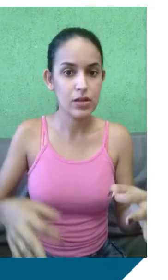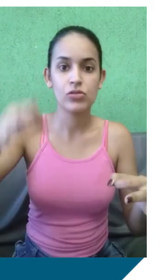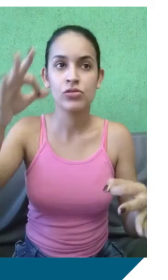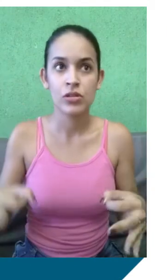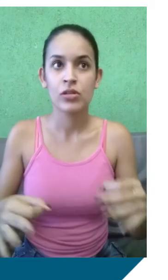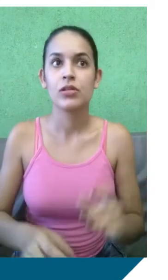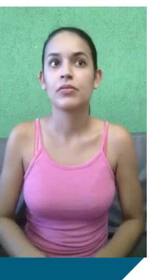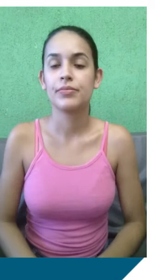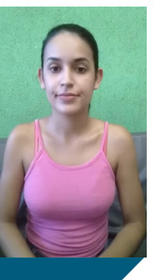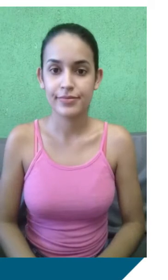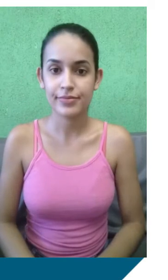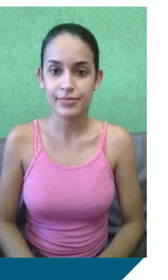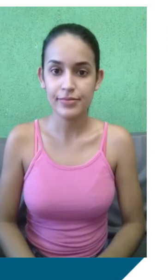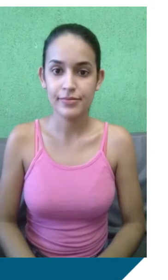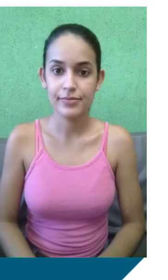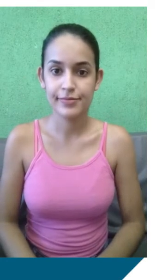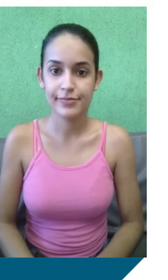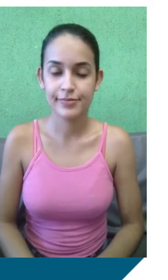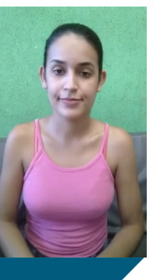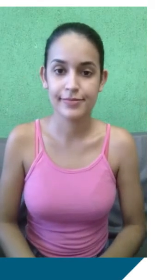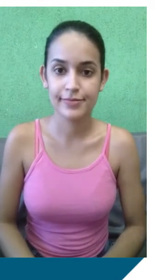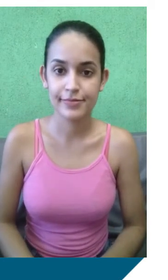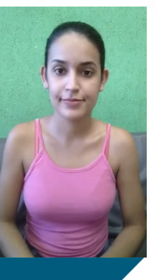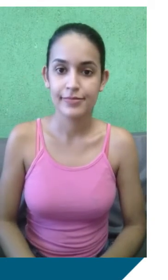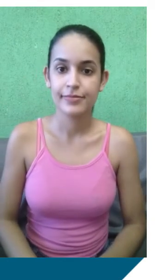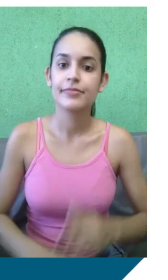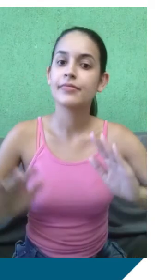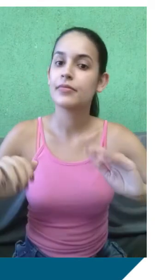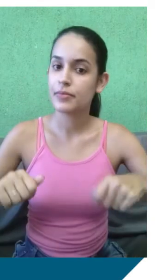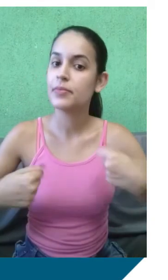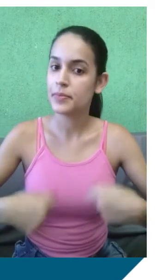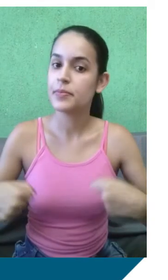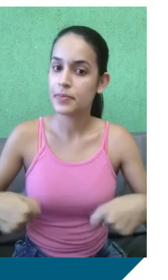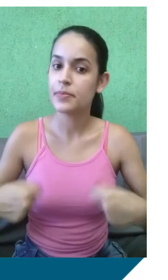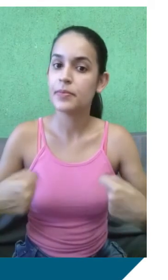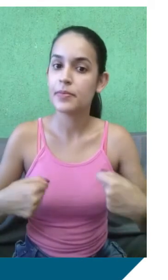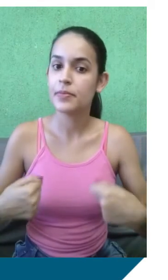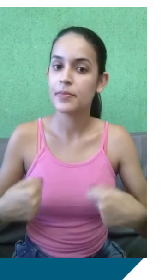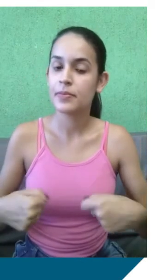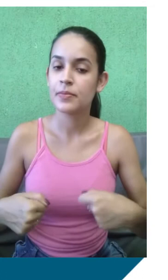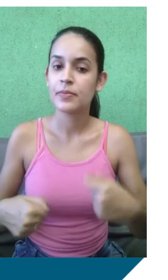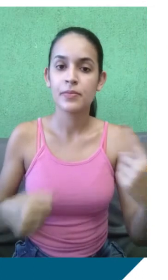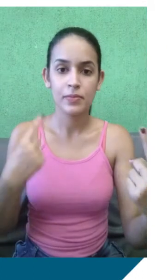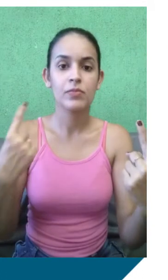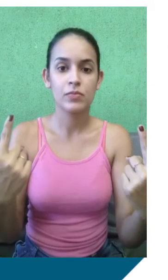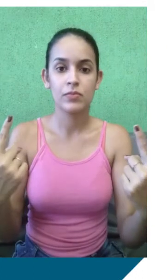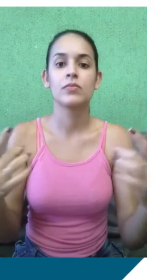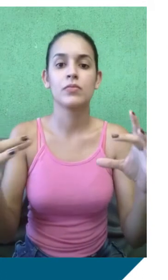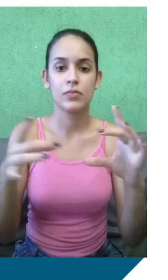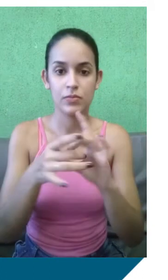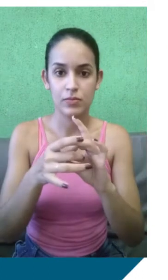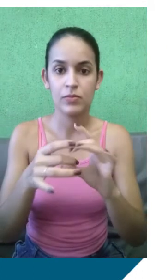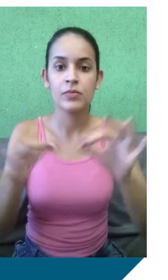correta. Em outras palavras, deve haver uma compatibilidade entre o gênero textual e a respectiva